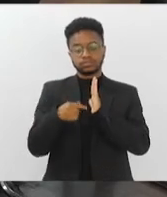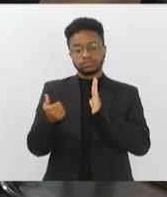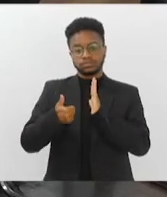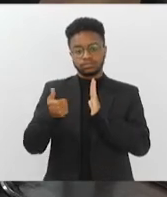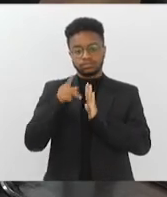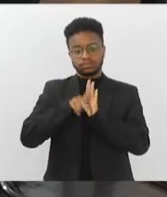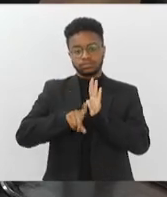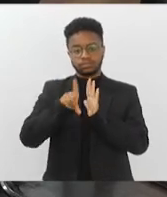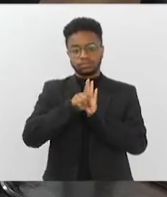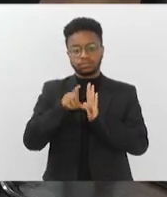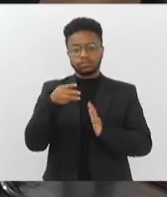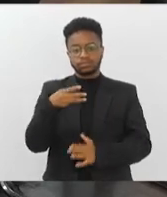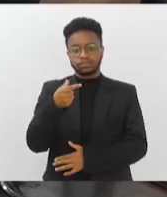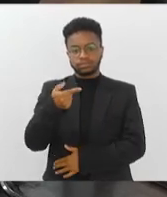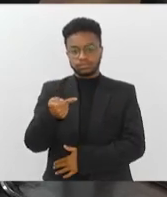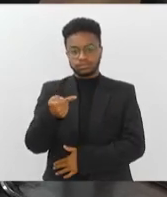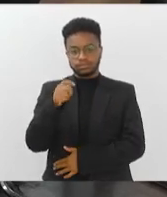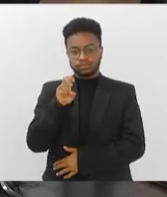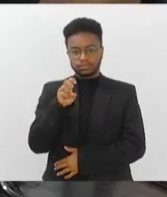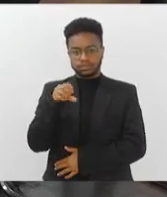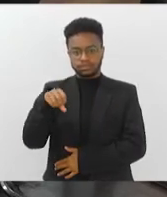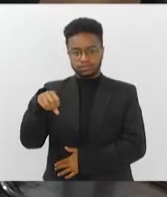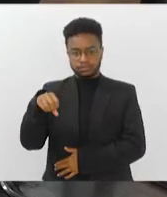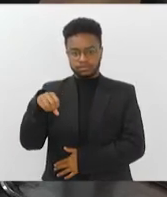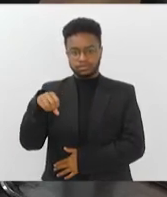emendas de plenário ao projeto de lei